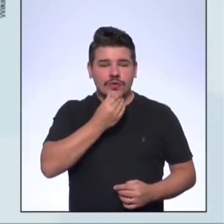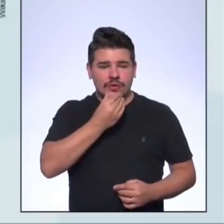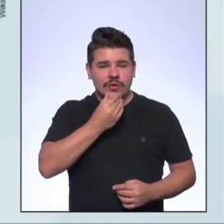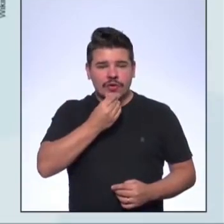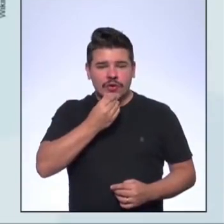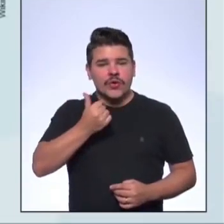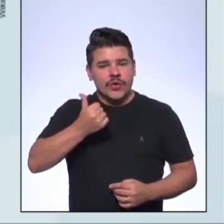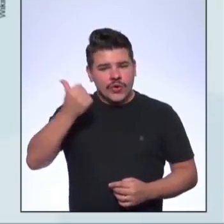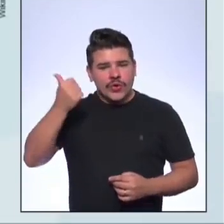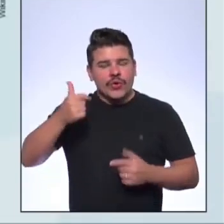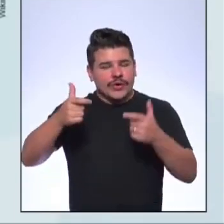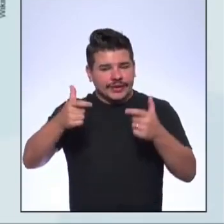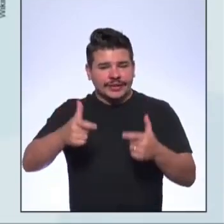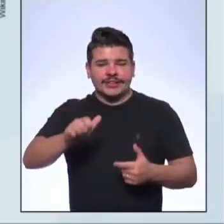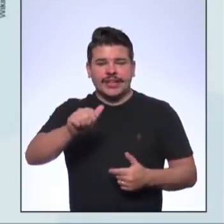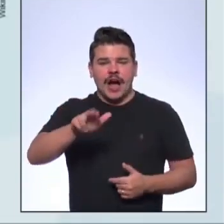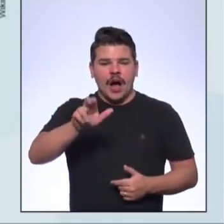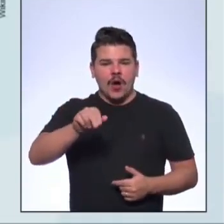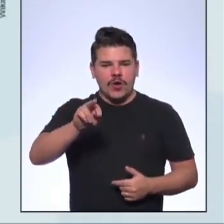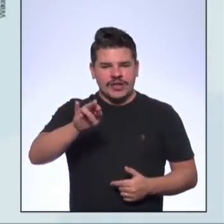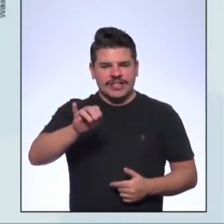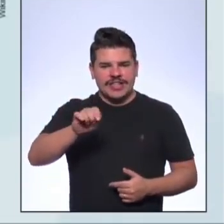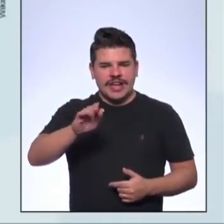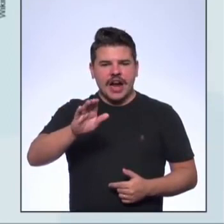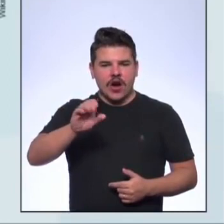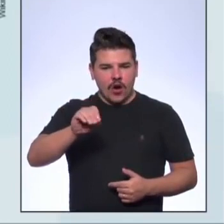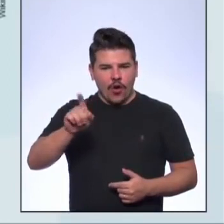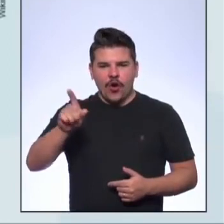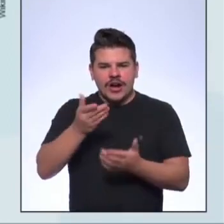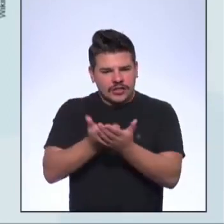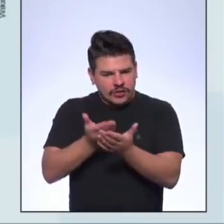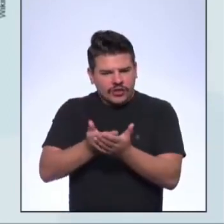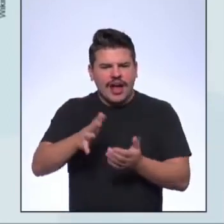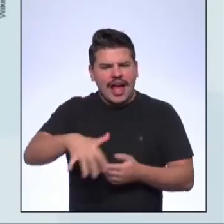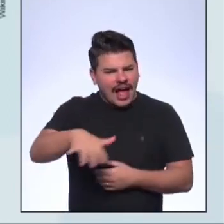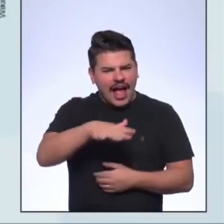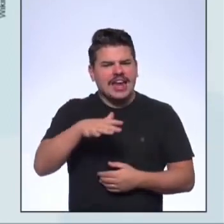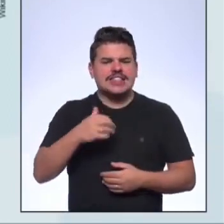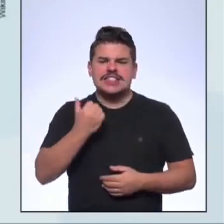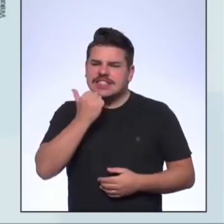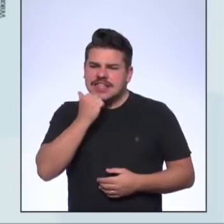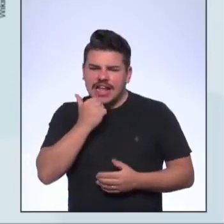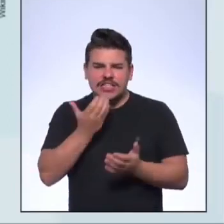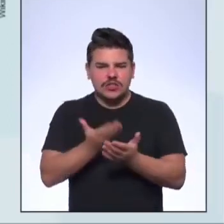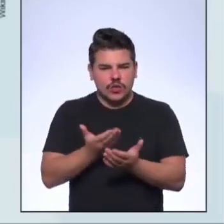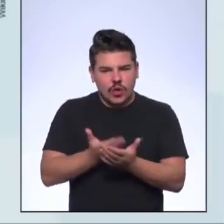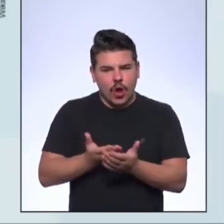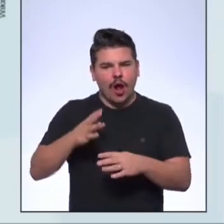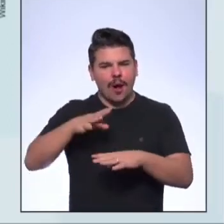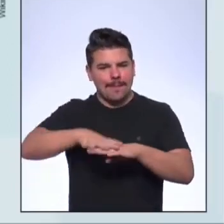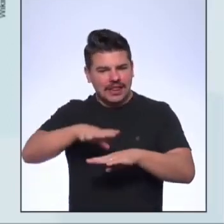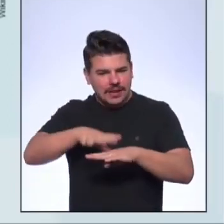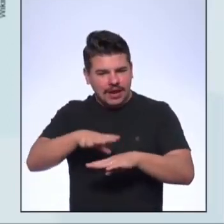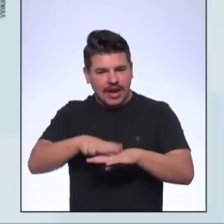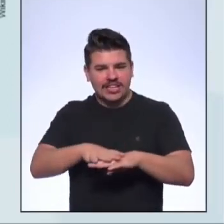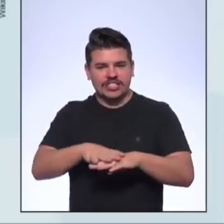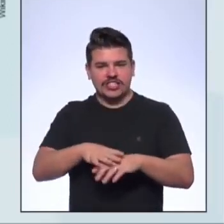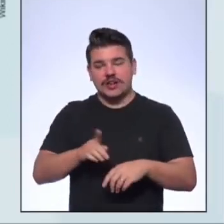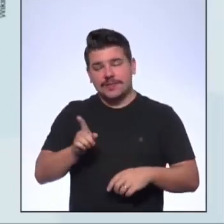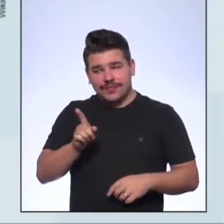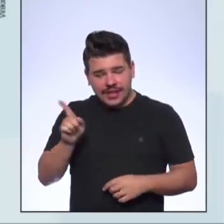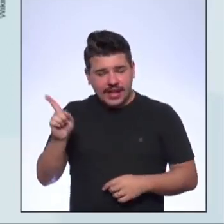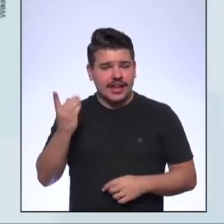monge austríaco que ele estudou muito botânica, estudou outras ciências, matemática, enfim, várias ciências aí. Ele morava